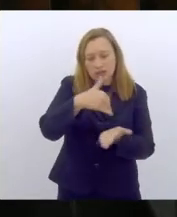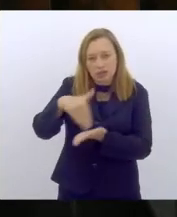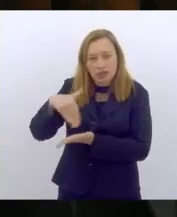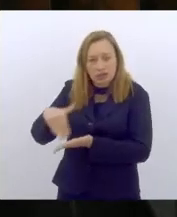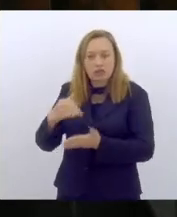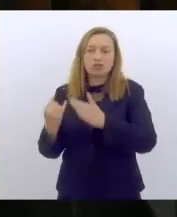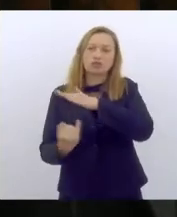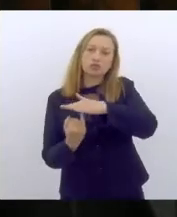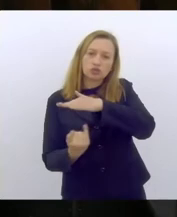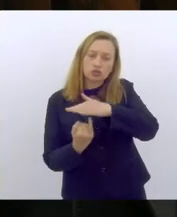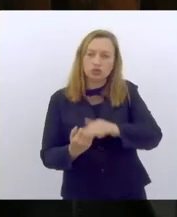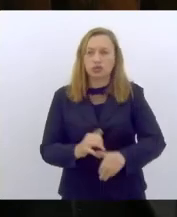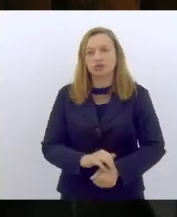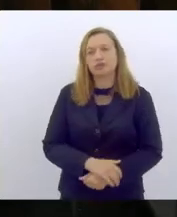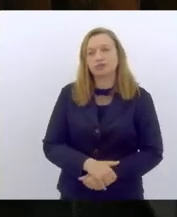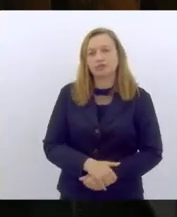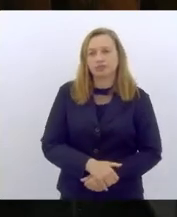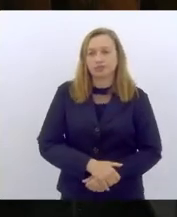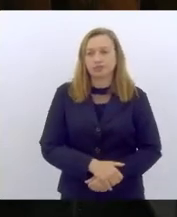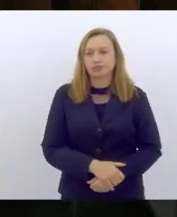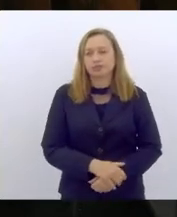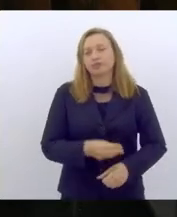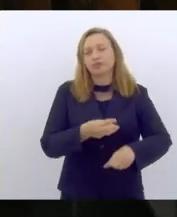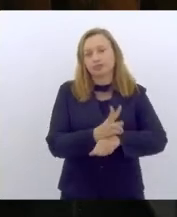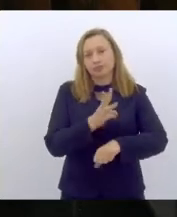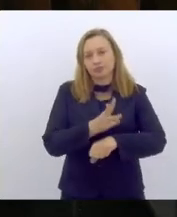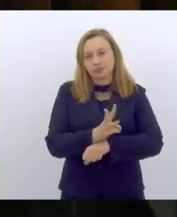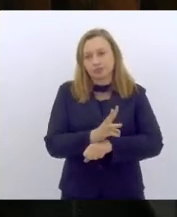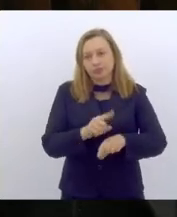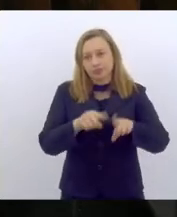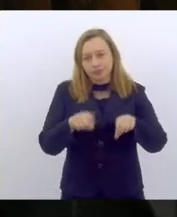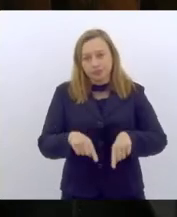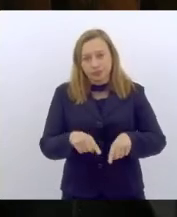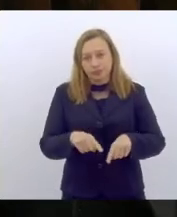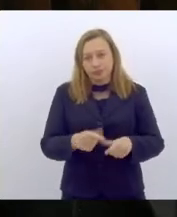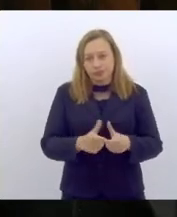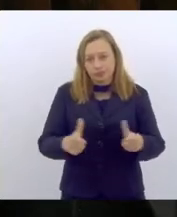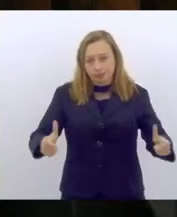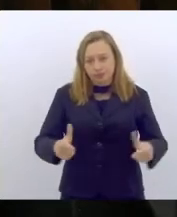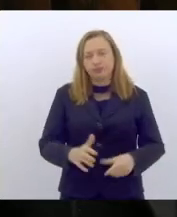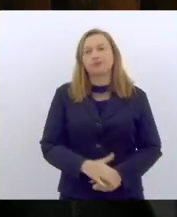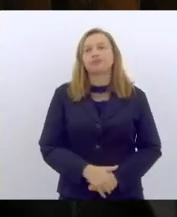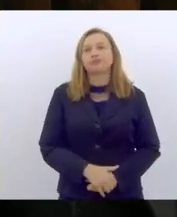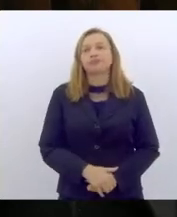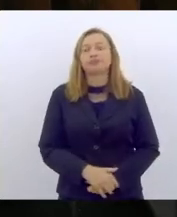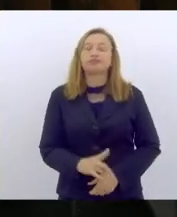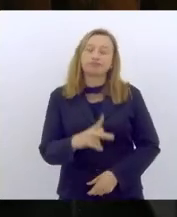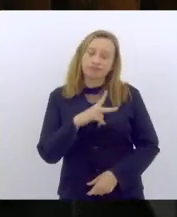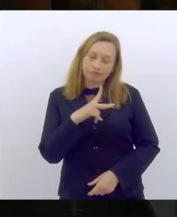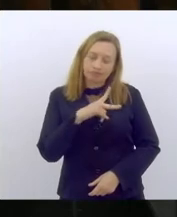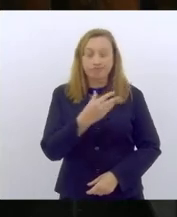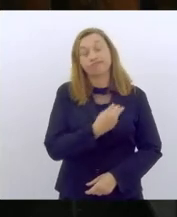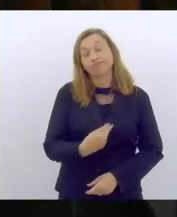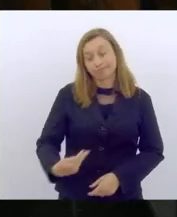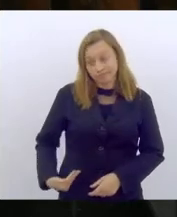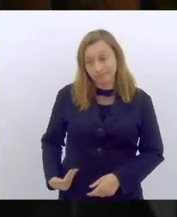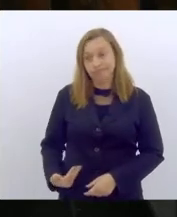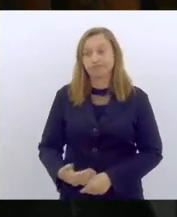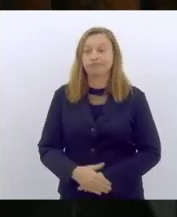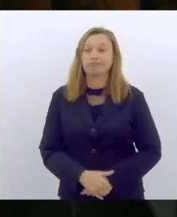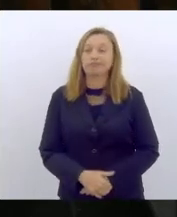em instituições fazendo terceirização a rodo o próprio Governador